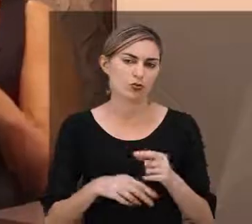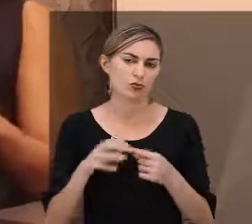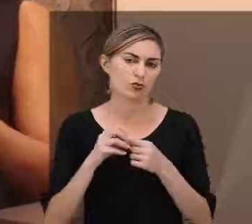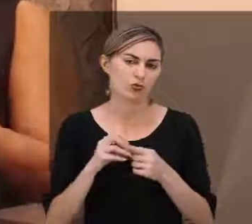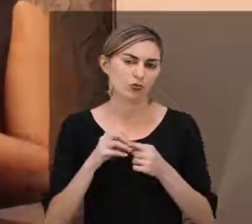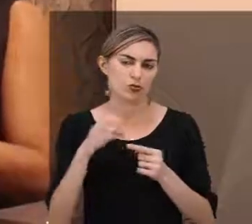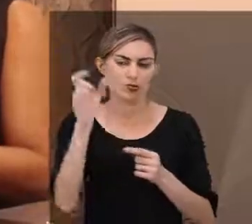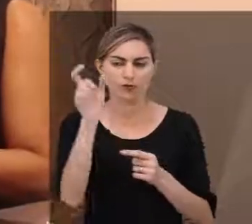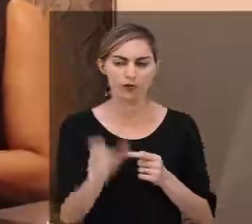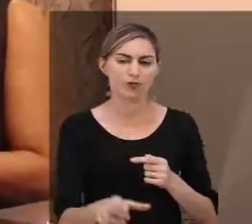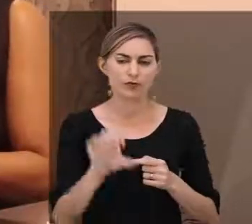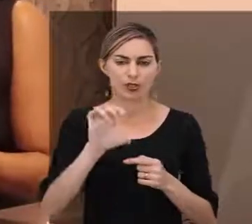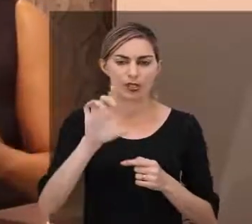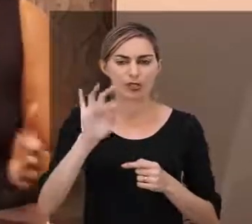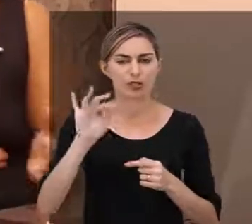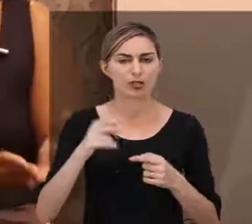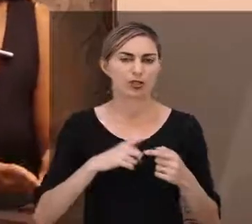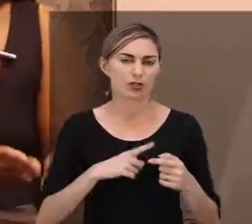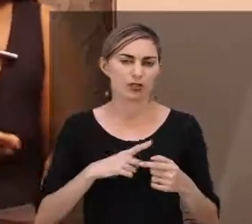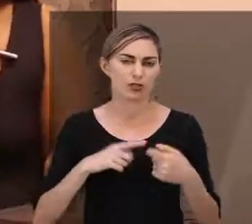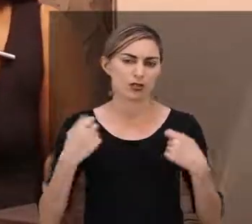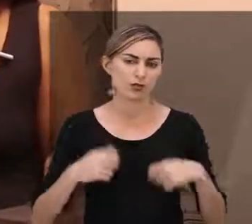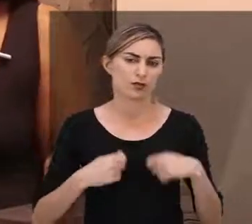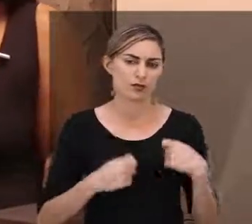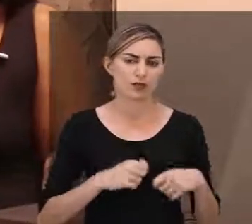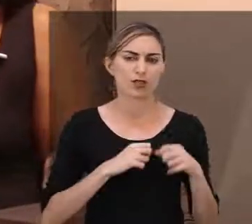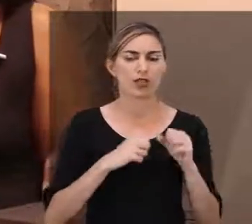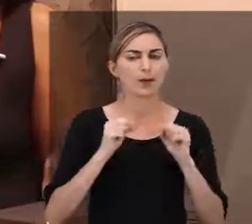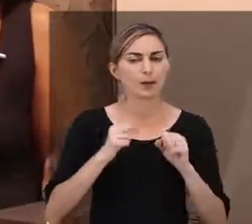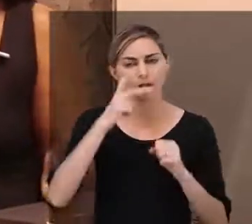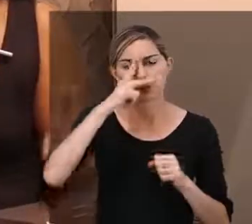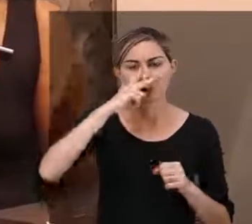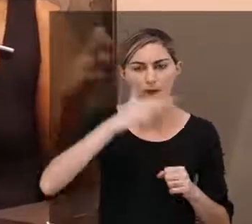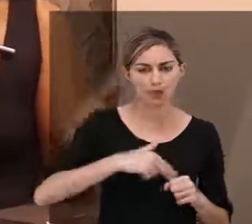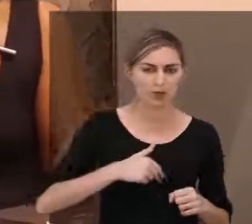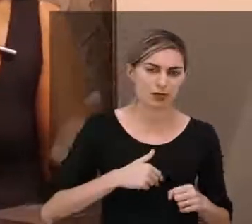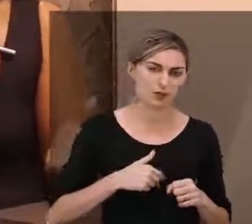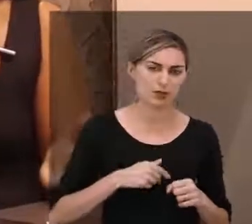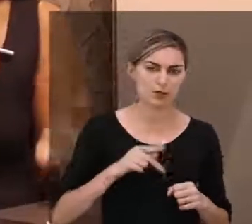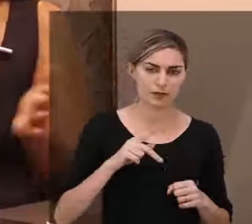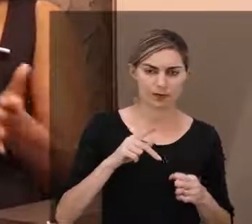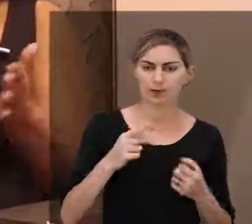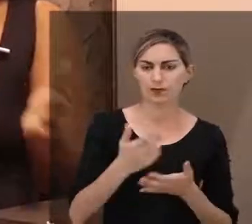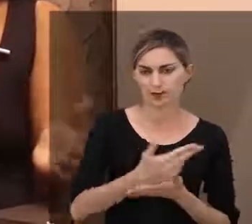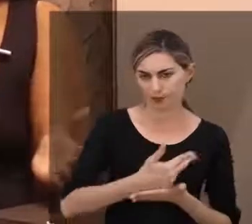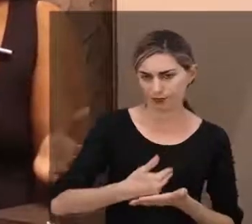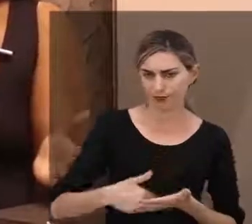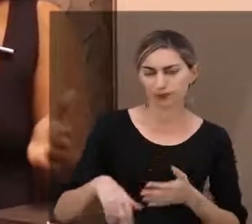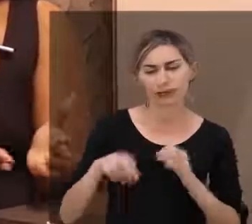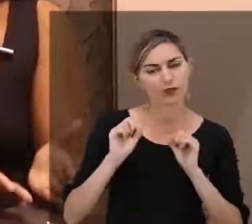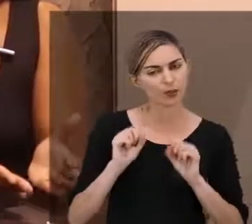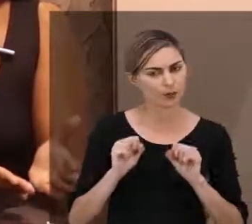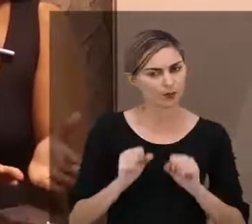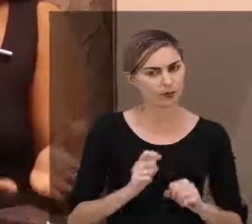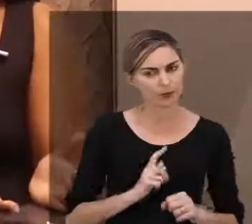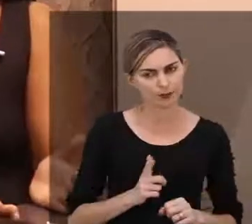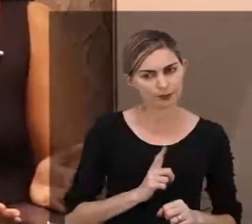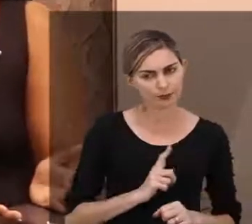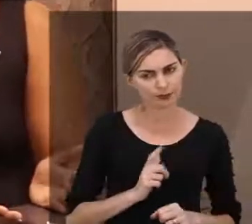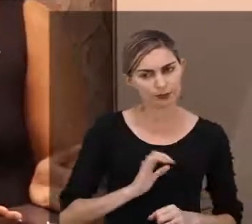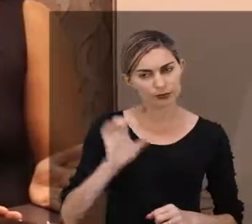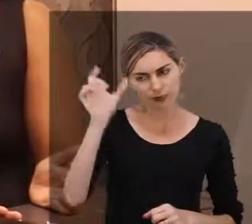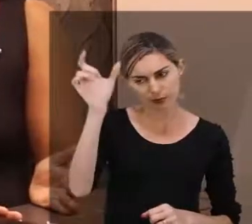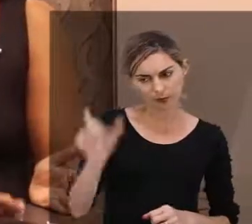O cliente tem aquela necessidade. Pode ser a mesma planta, mas pode ter, né? Pode ter não, né? Vai ter